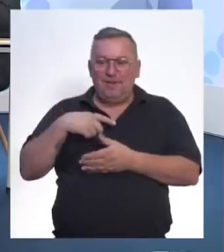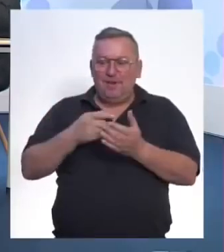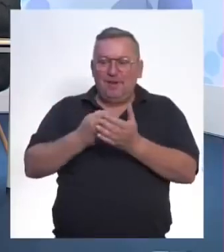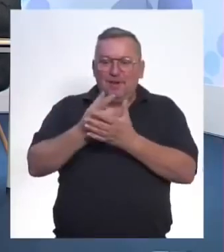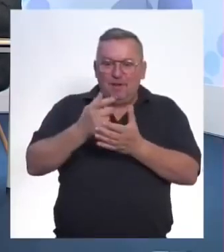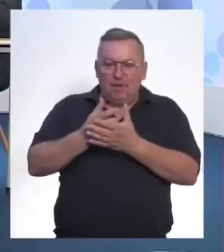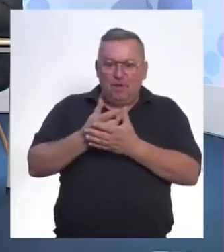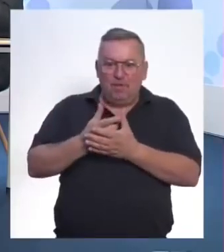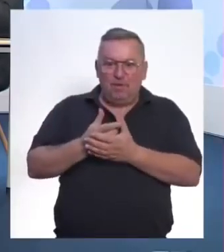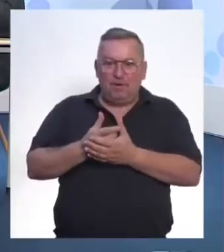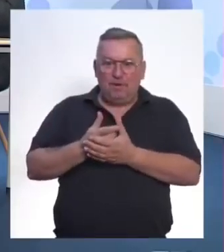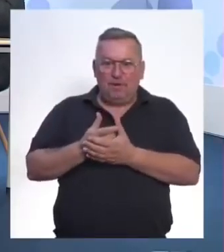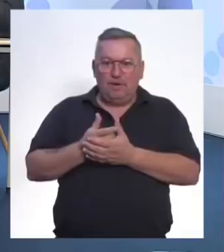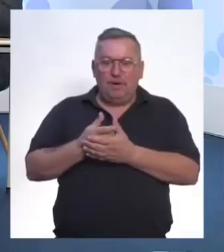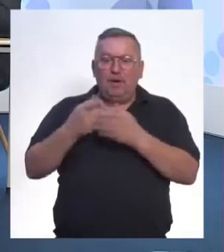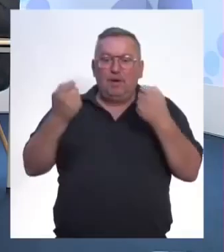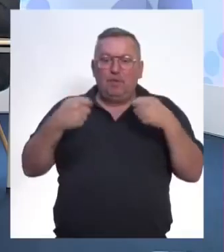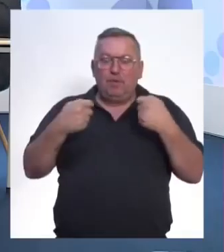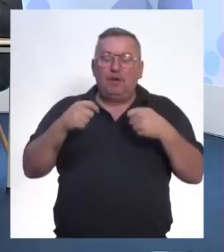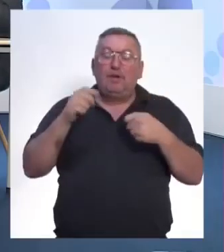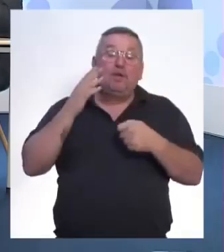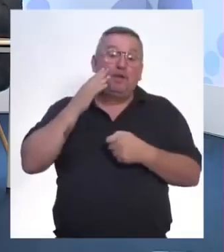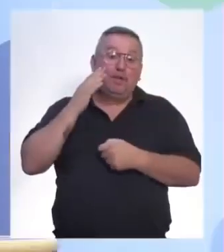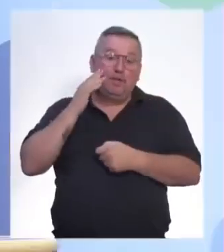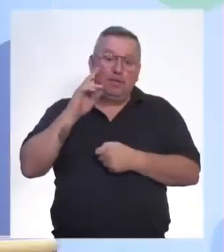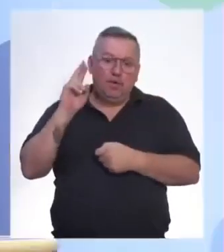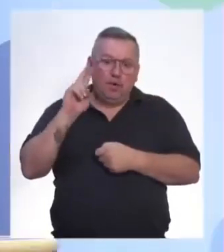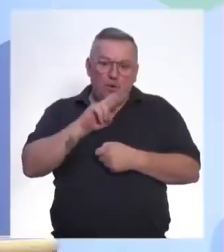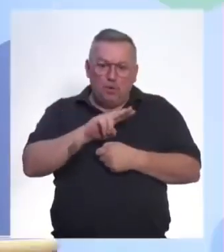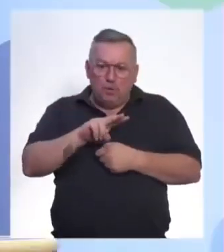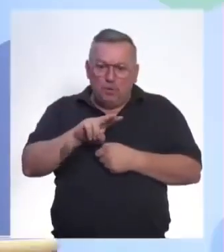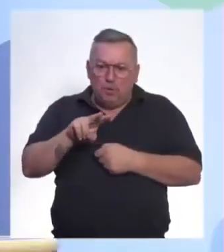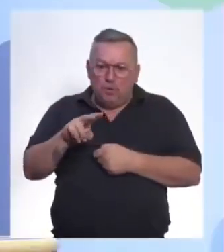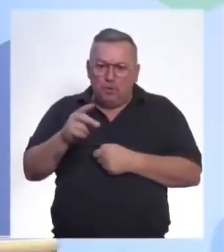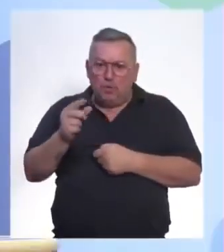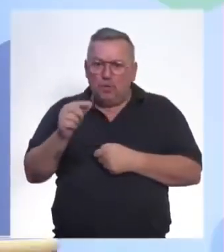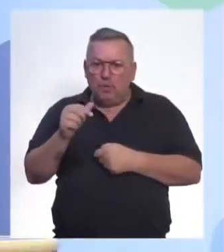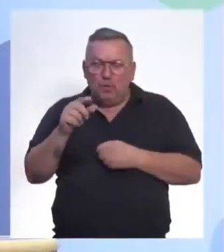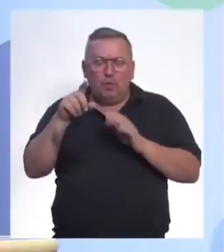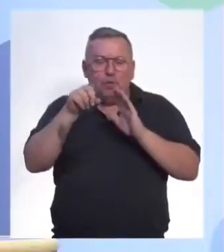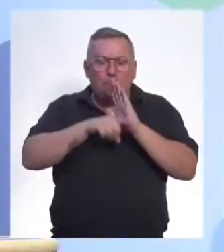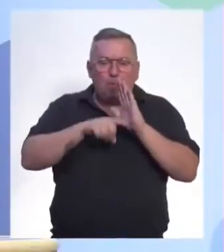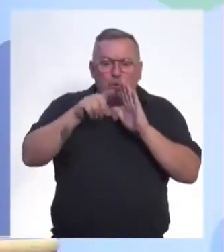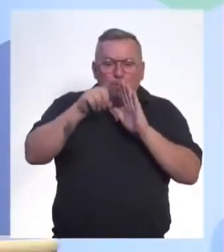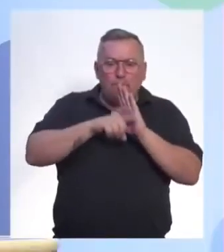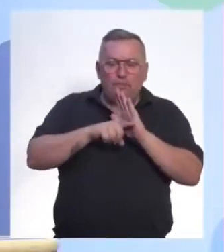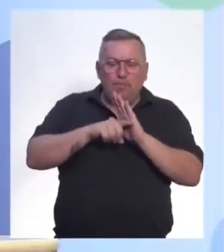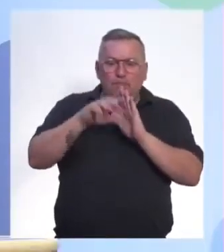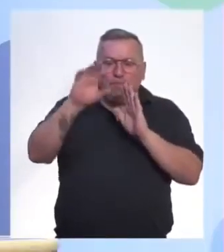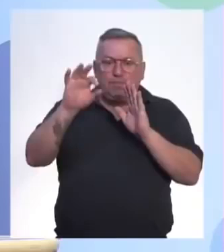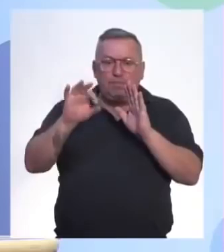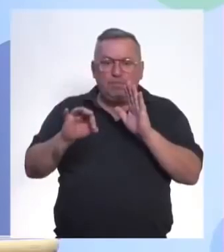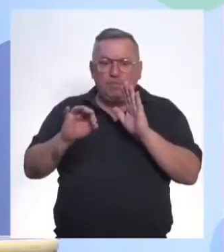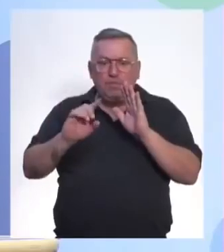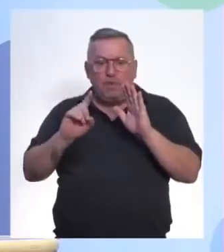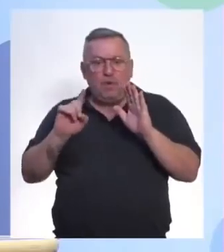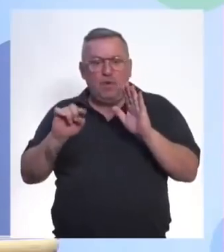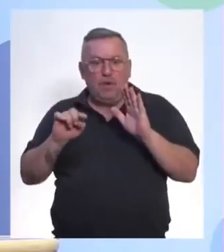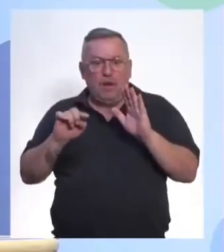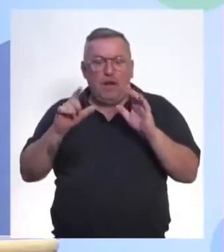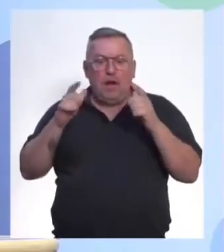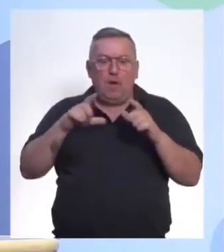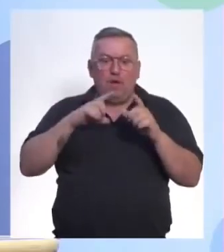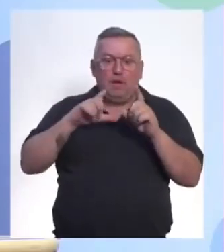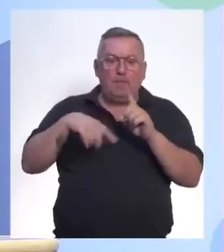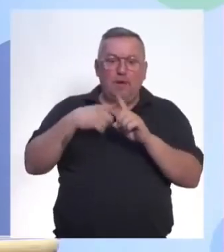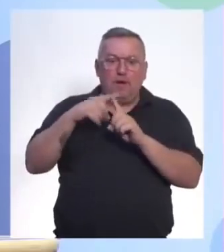meu videogame, eu preciso saber olhar até que ponto o desconto, o percentual de desconto é vantagem, não é, onde que está